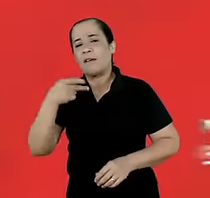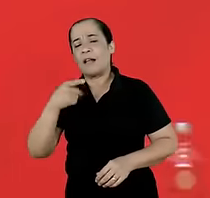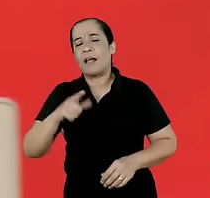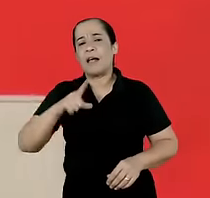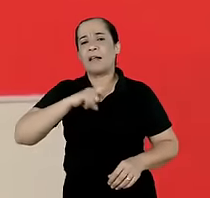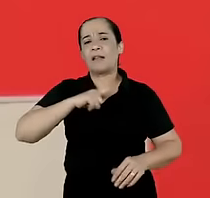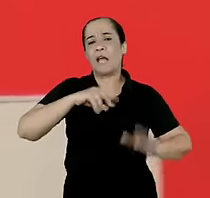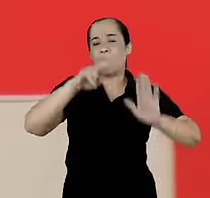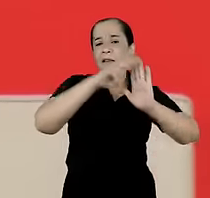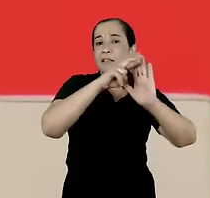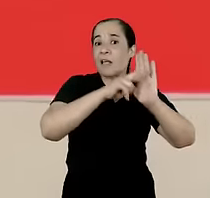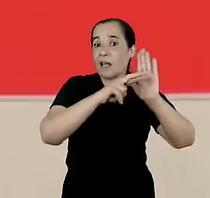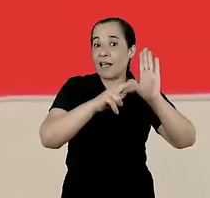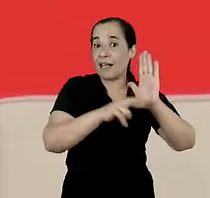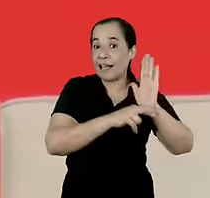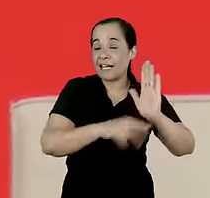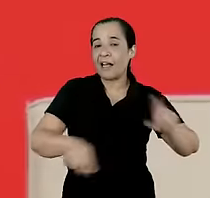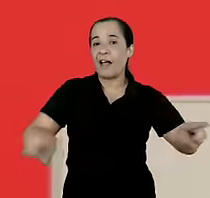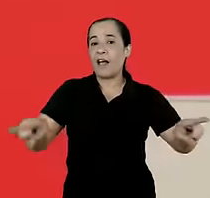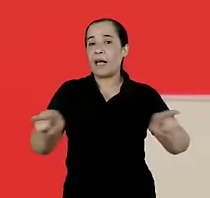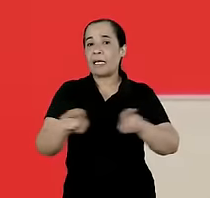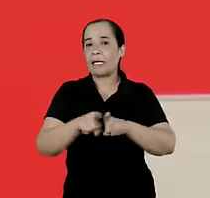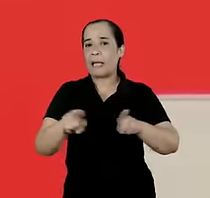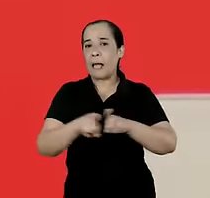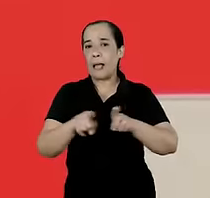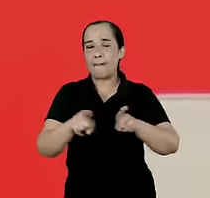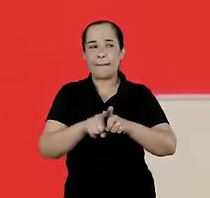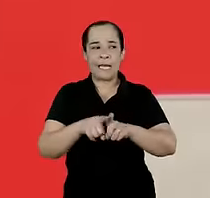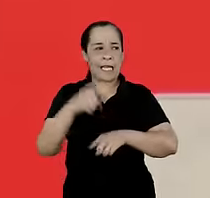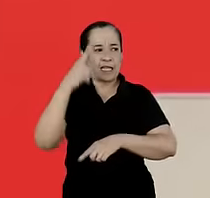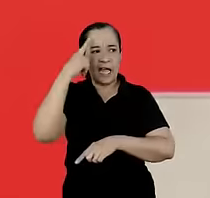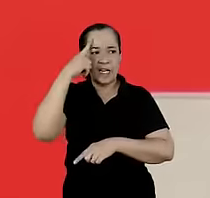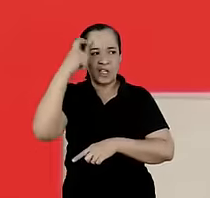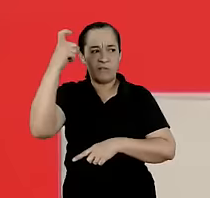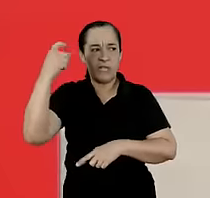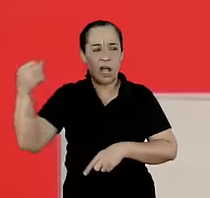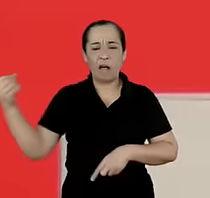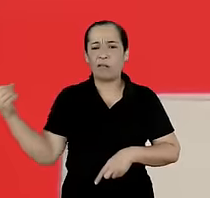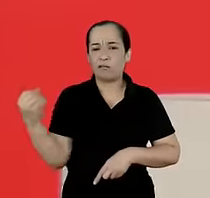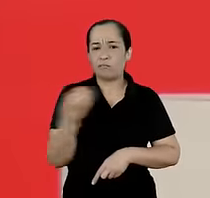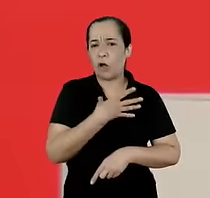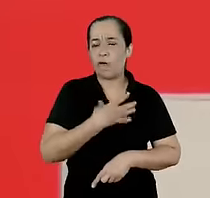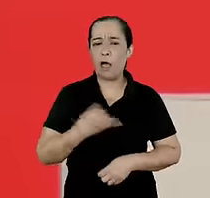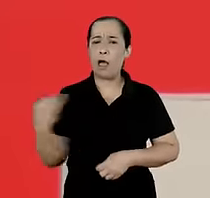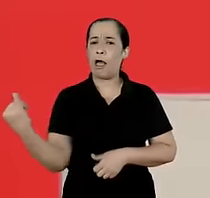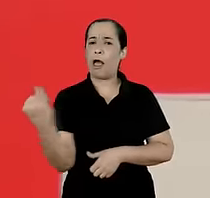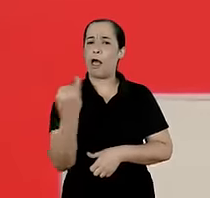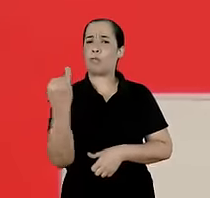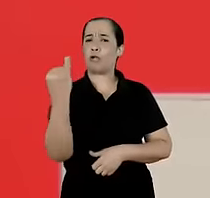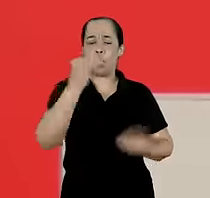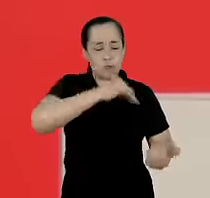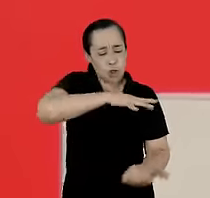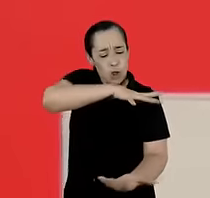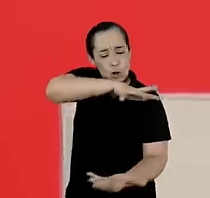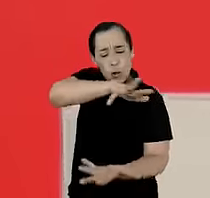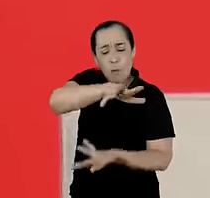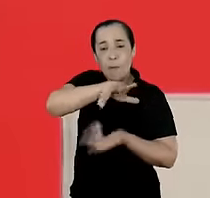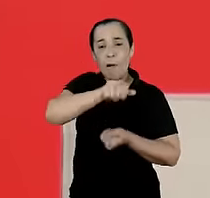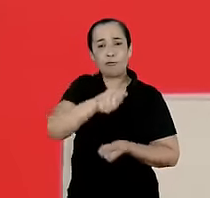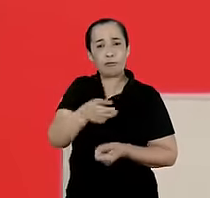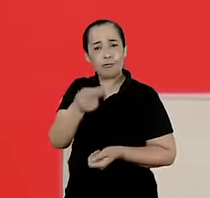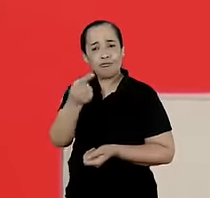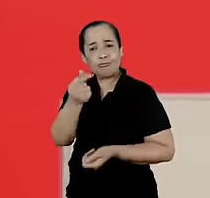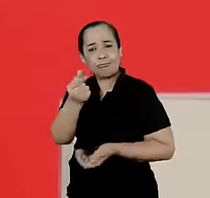e como a Inovação o assunto que eu adoro tem um papel fundamental nesse mundo dos investimentos